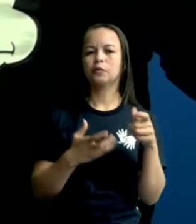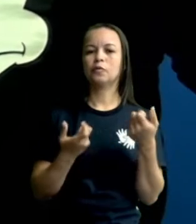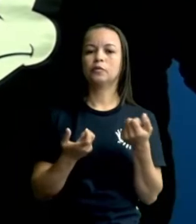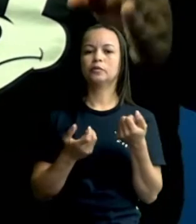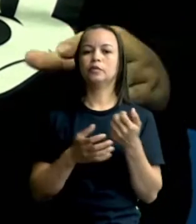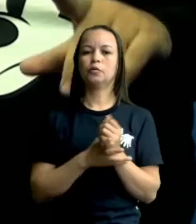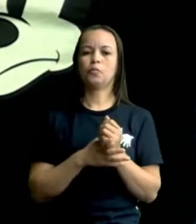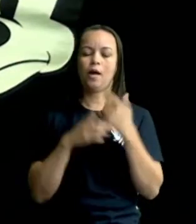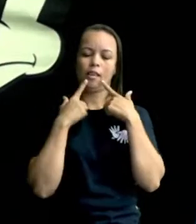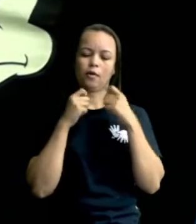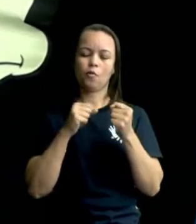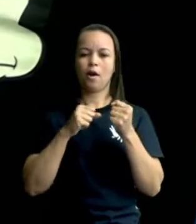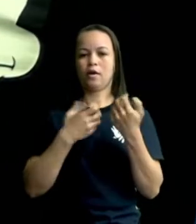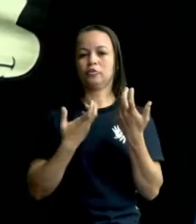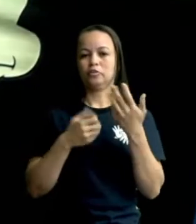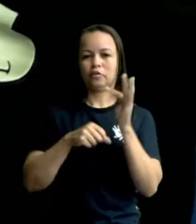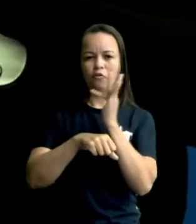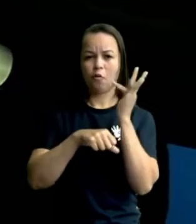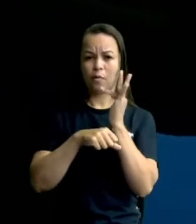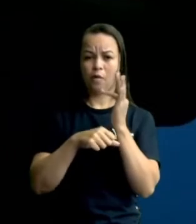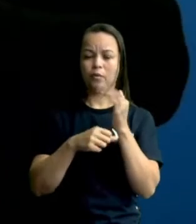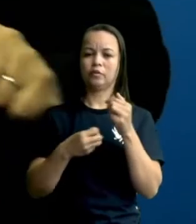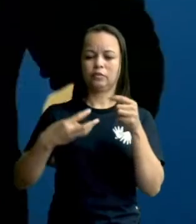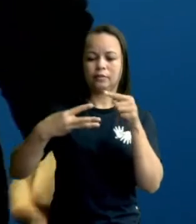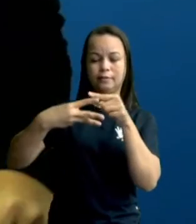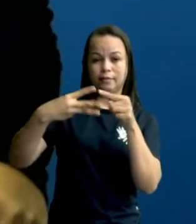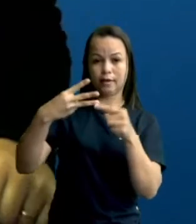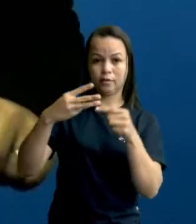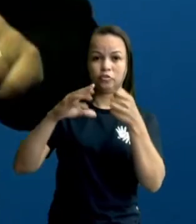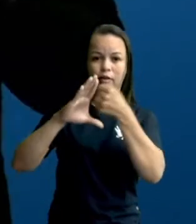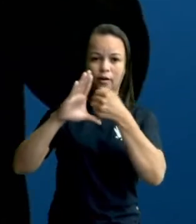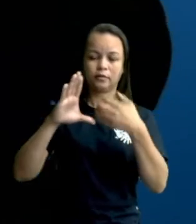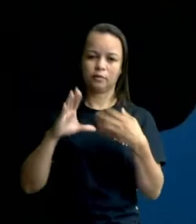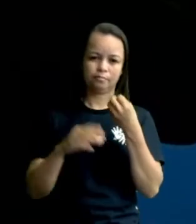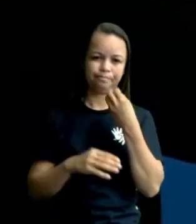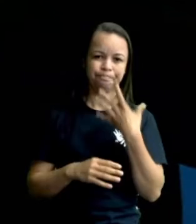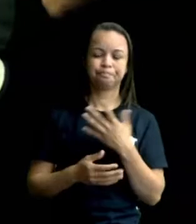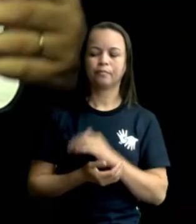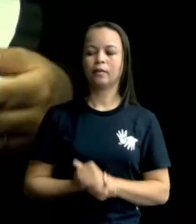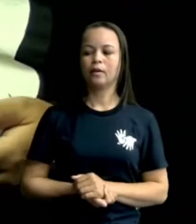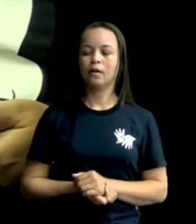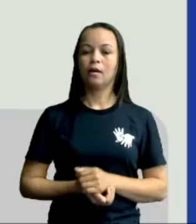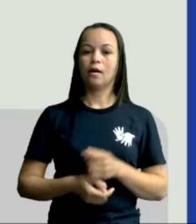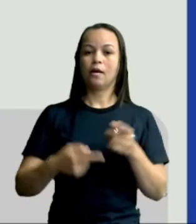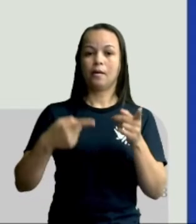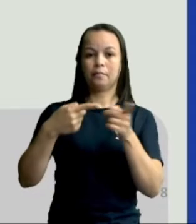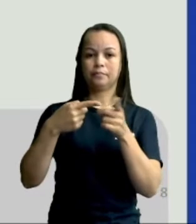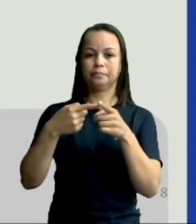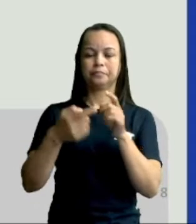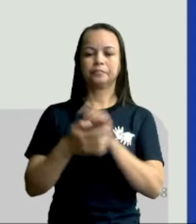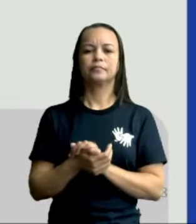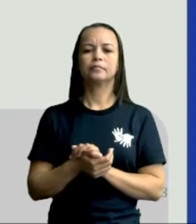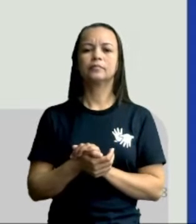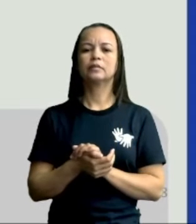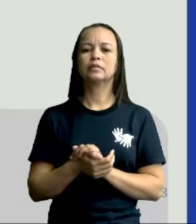linguagem formal? O professor vai listar aí 3 características muito boas. Primeira delas,